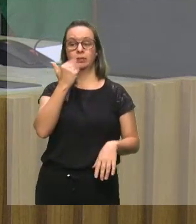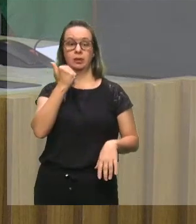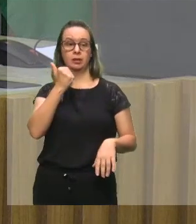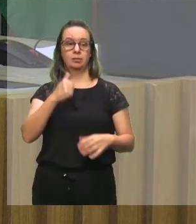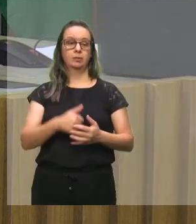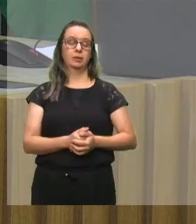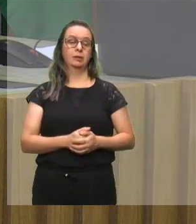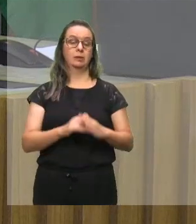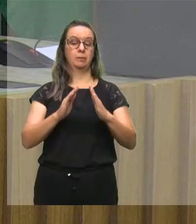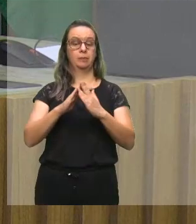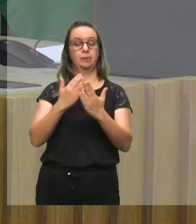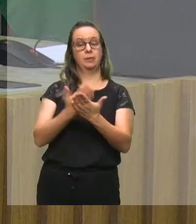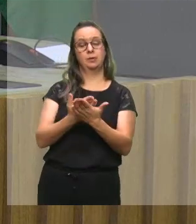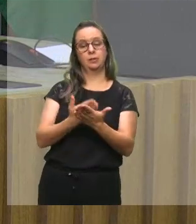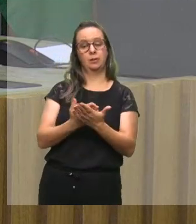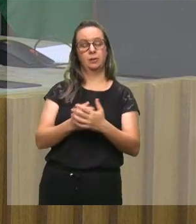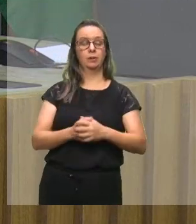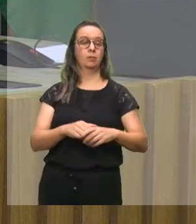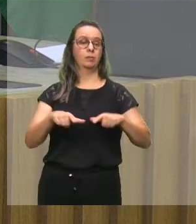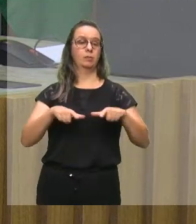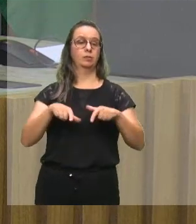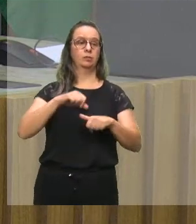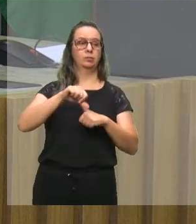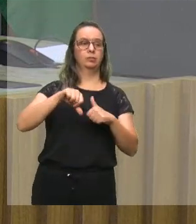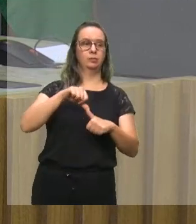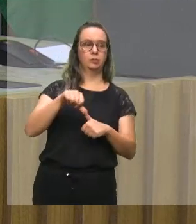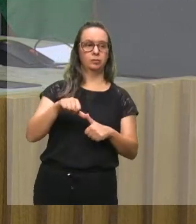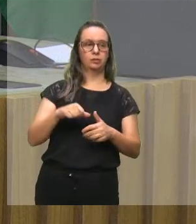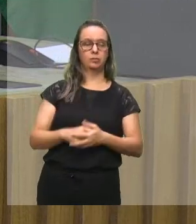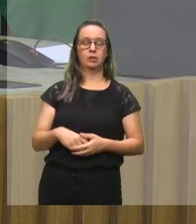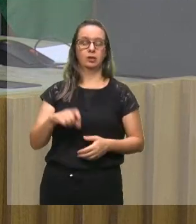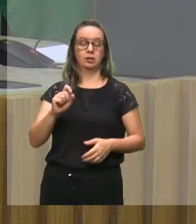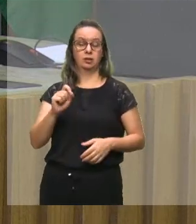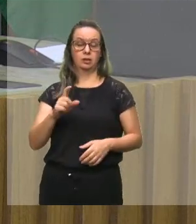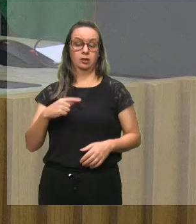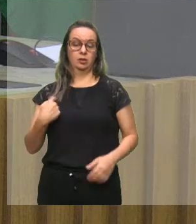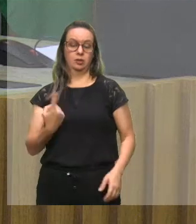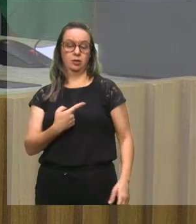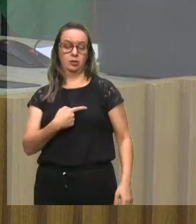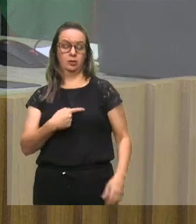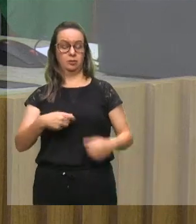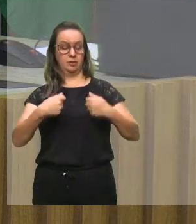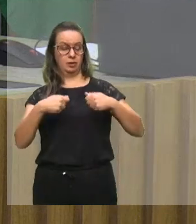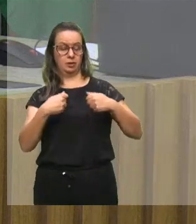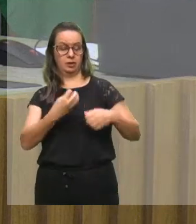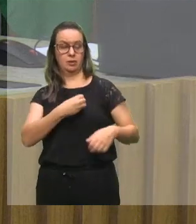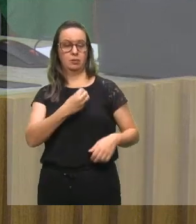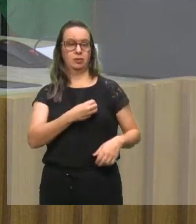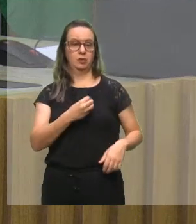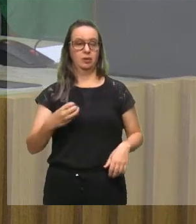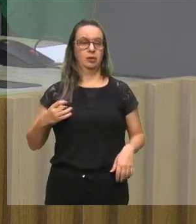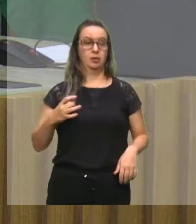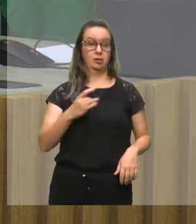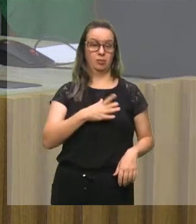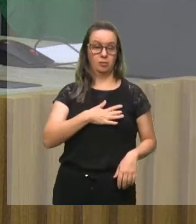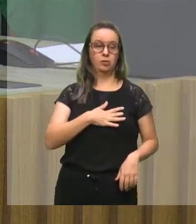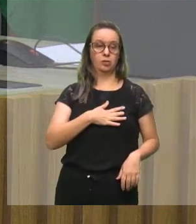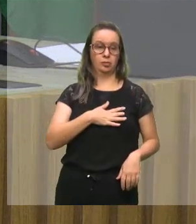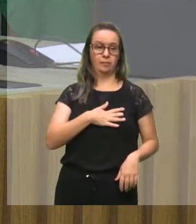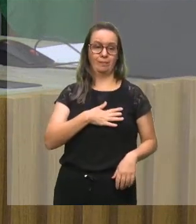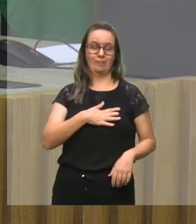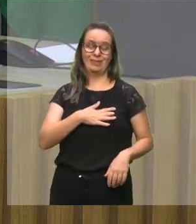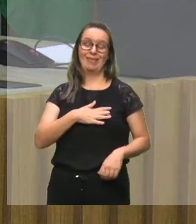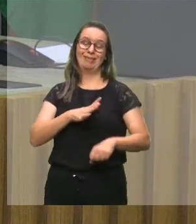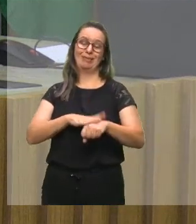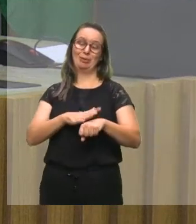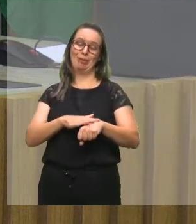digno, se a gente não tiver acesso aos mínimos da nossa vida, nós não temos saúde, o adoecimento cresce. E é nesse sentido que a